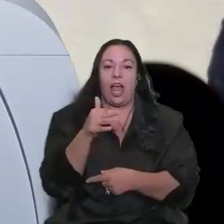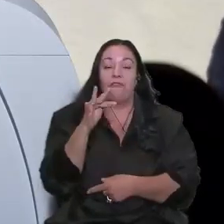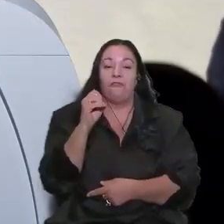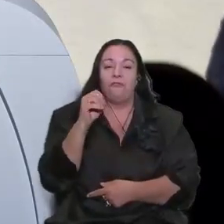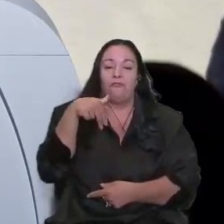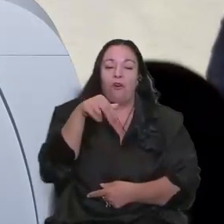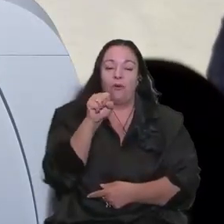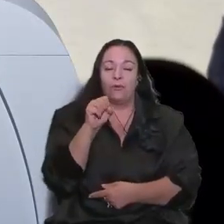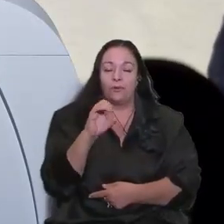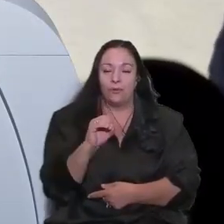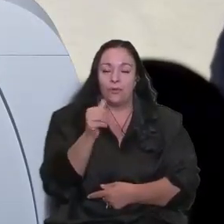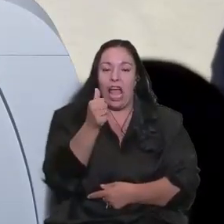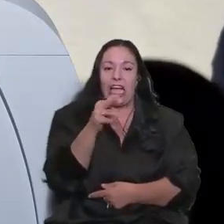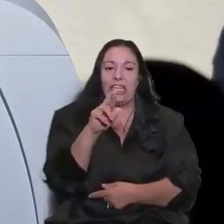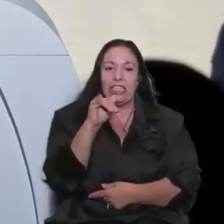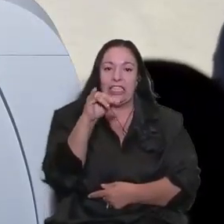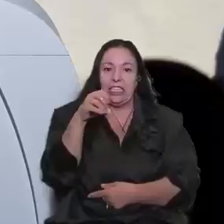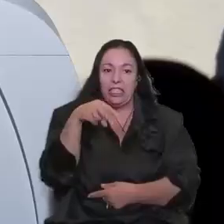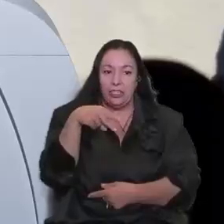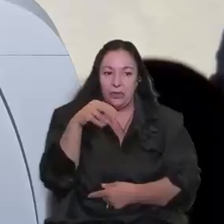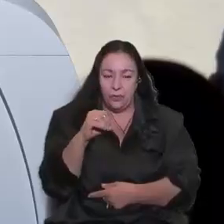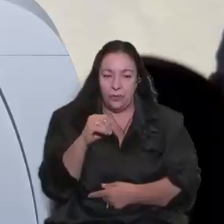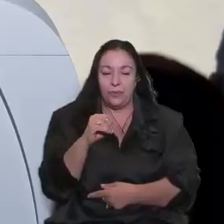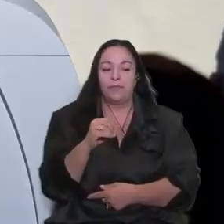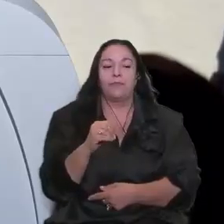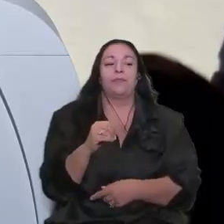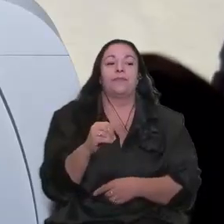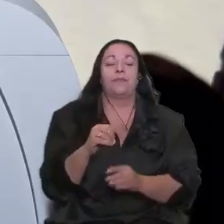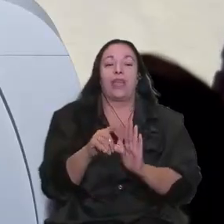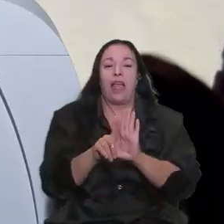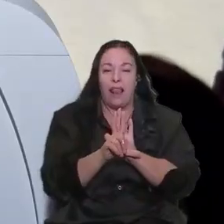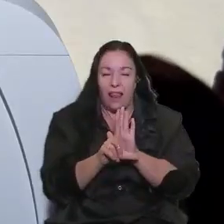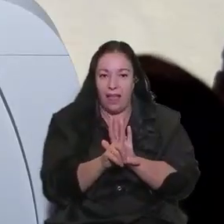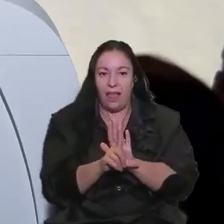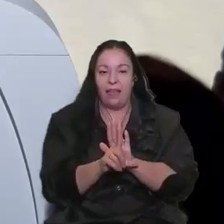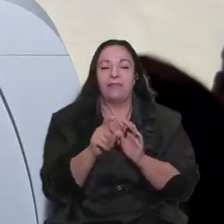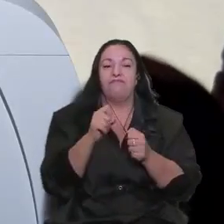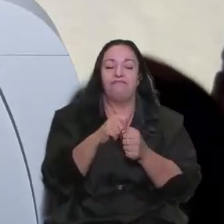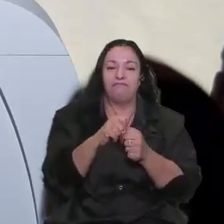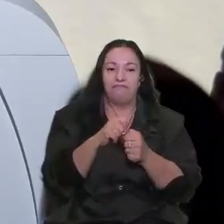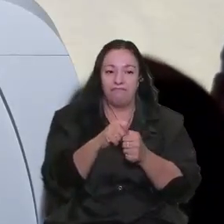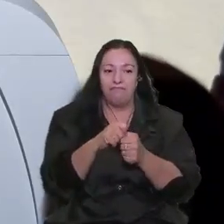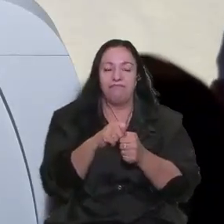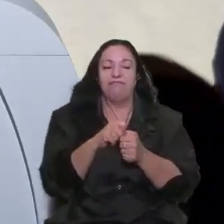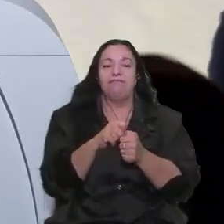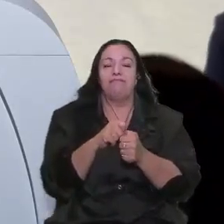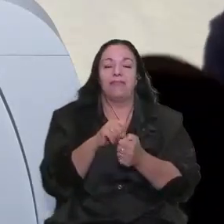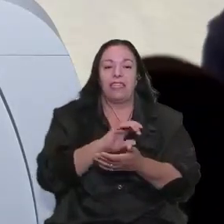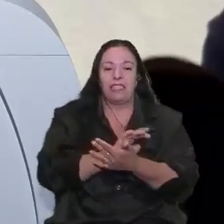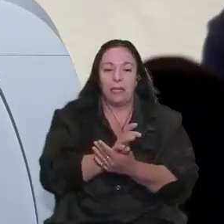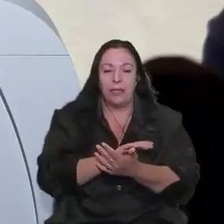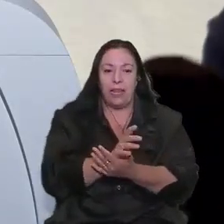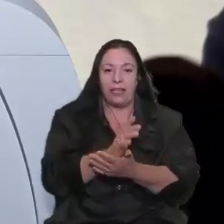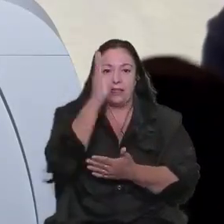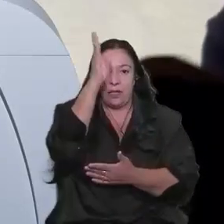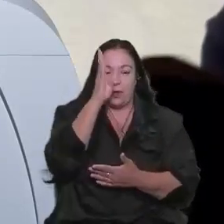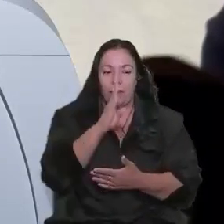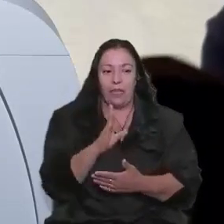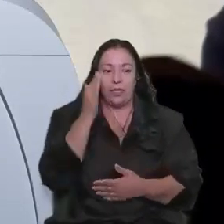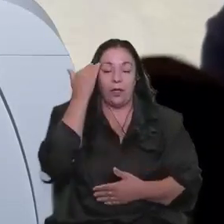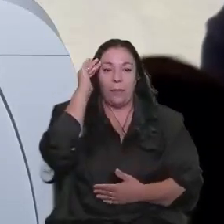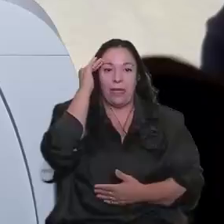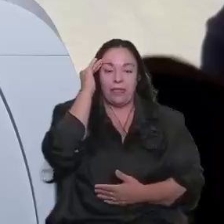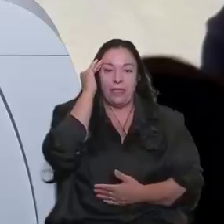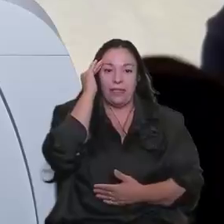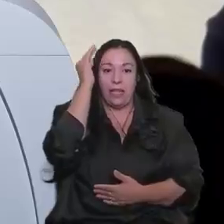Arinos, né, uma que mulher foi o negra de cabelos criador da cacheados lei de tom que proibiu escuro, a cujo discriminação comprimento racial lhe vai no até os Brasil. ombros. Ela traja camisa preta e um grande colar ornado